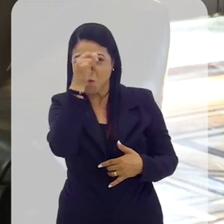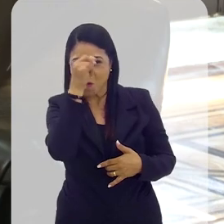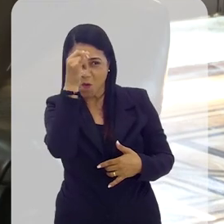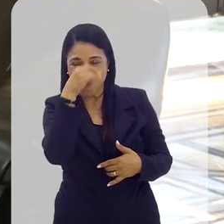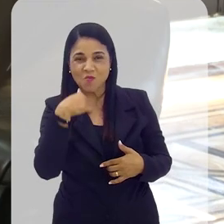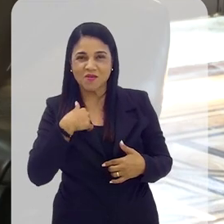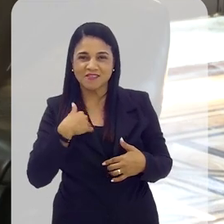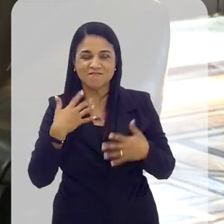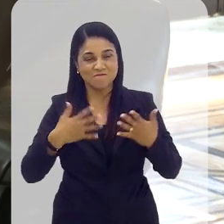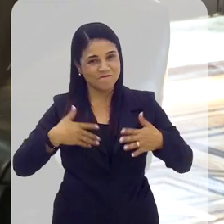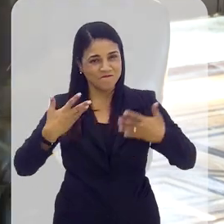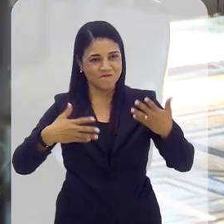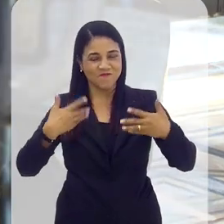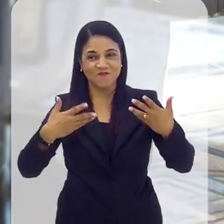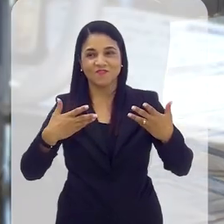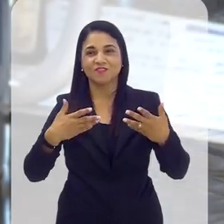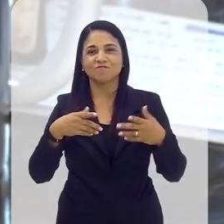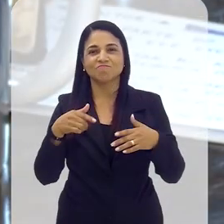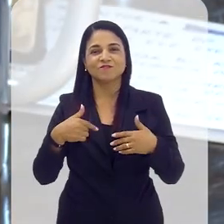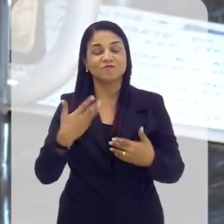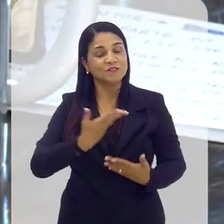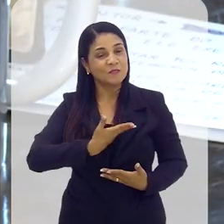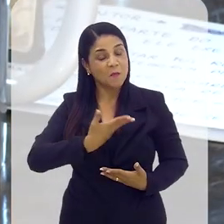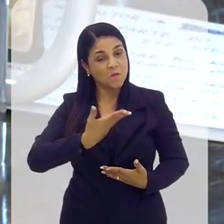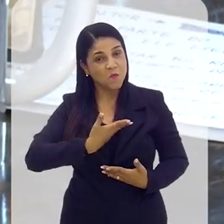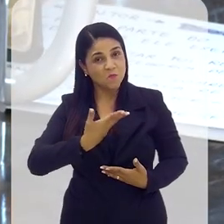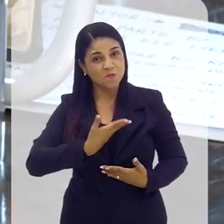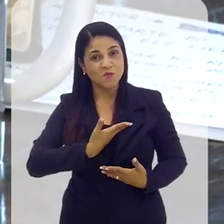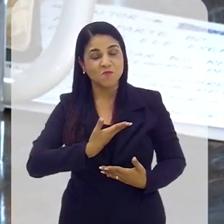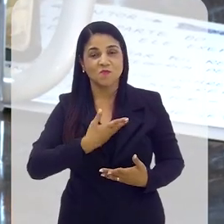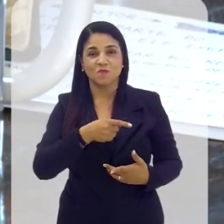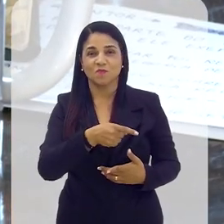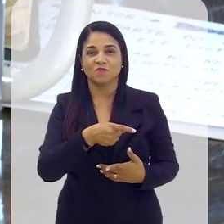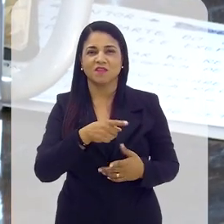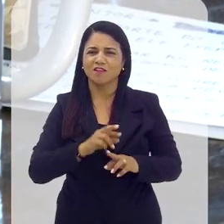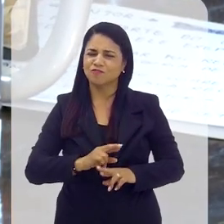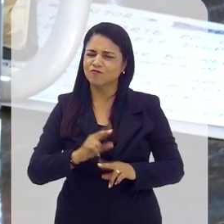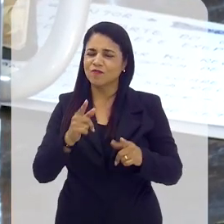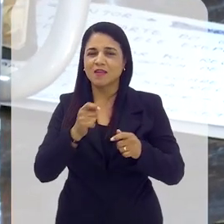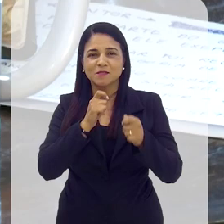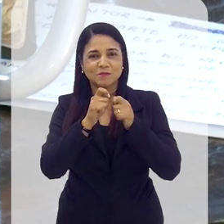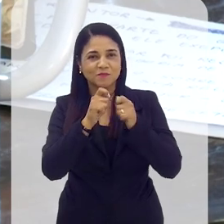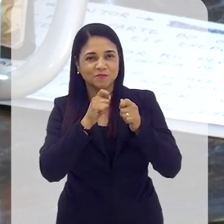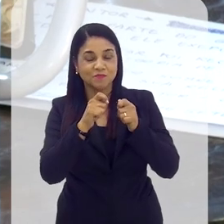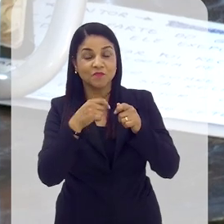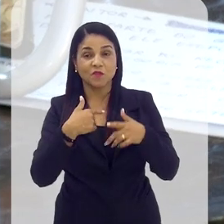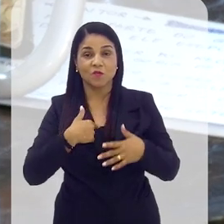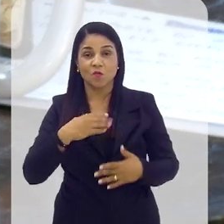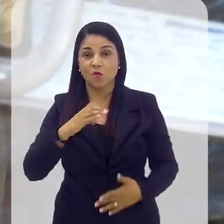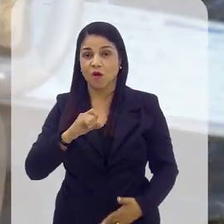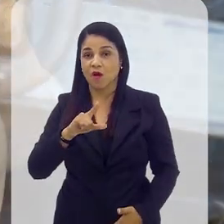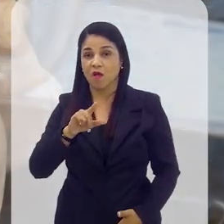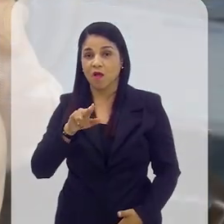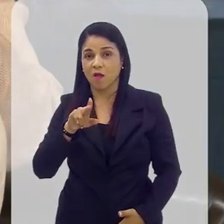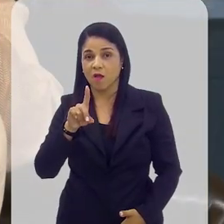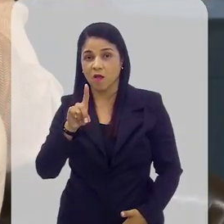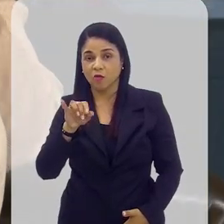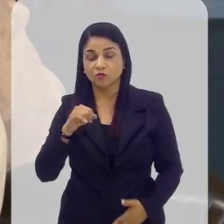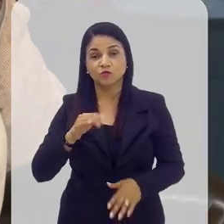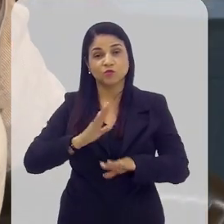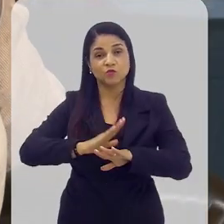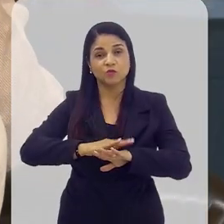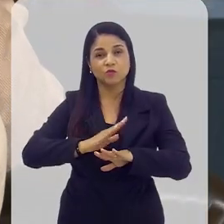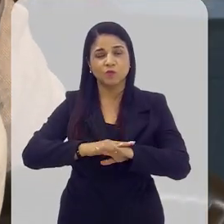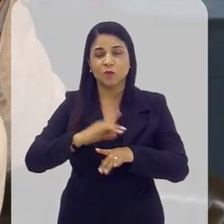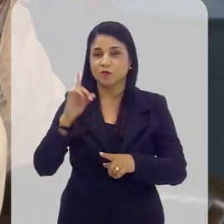Eu fico todo bobo, porque quando você bate um papo com um amigo, é tudo muito mais diferente, né? O Cláudio é desses amigos que um